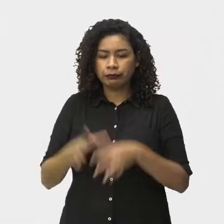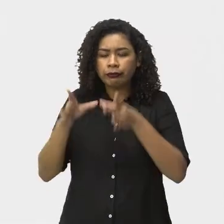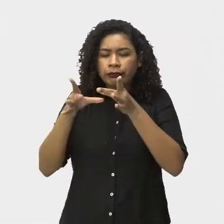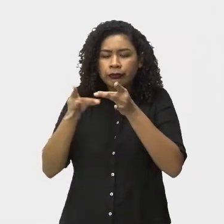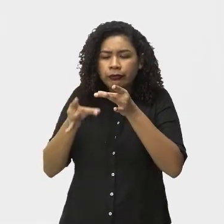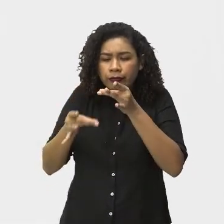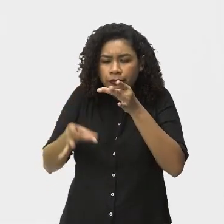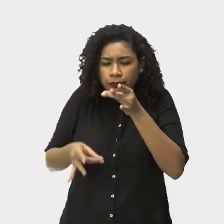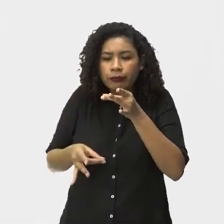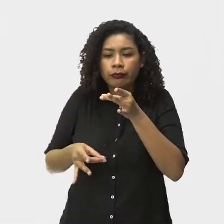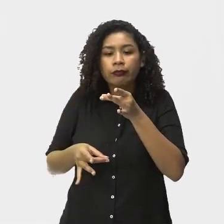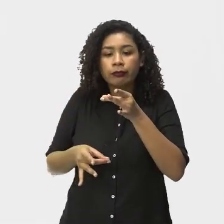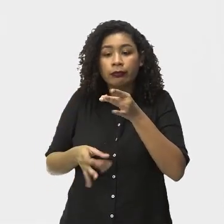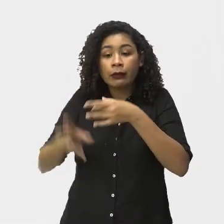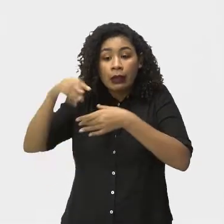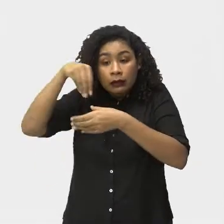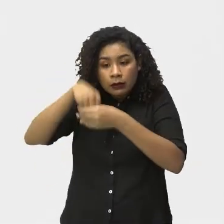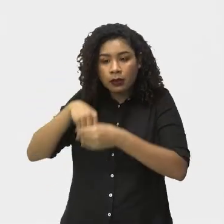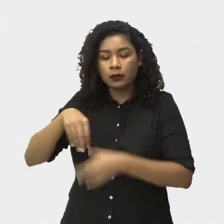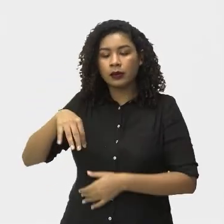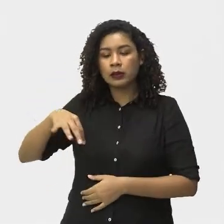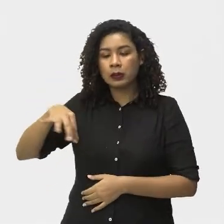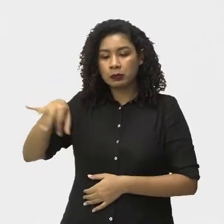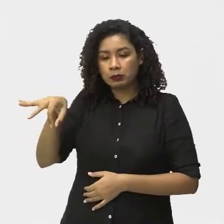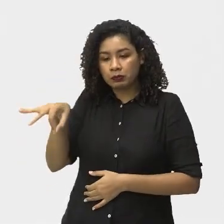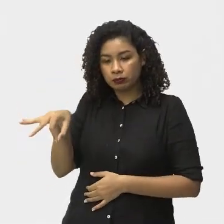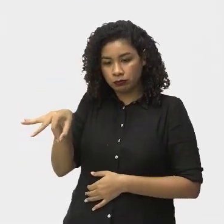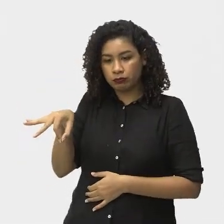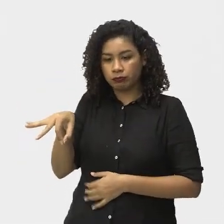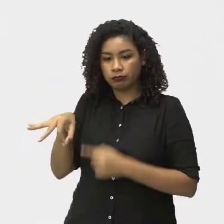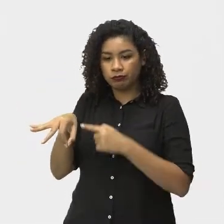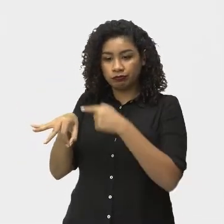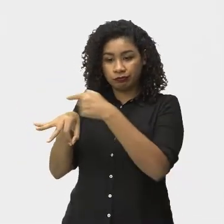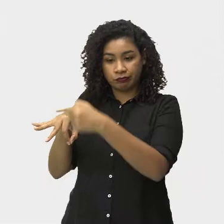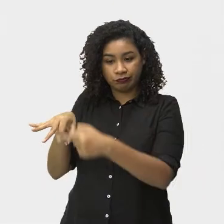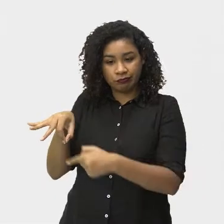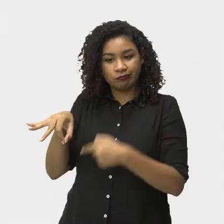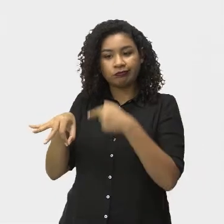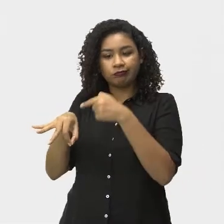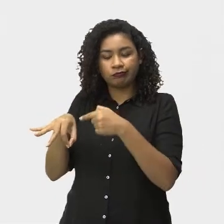como se observa nessa ilustração. Além disso,